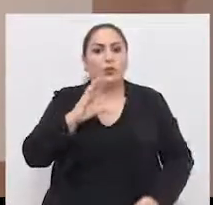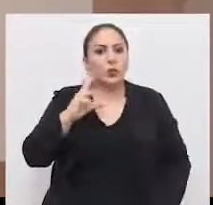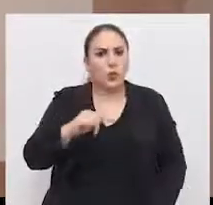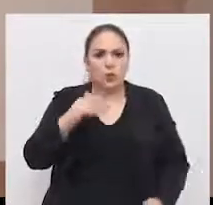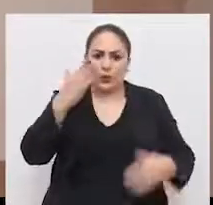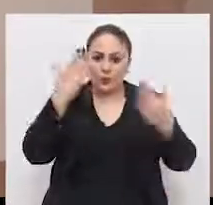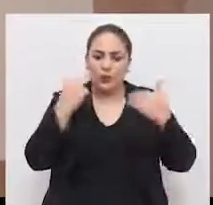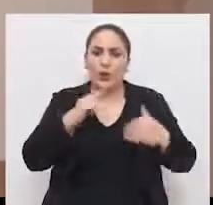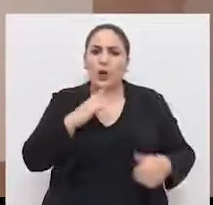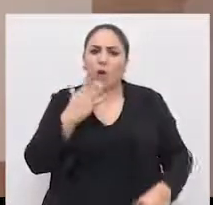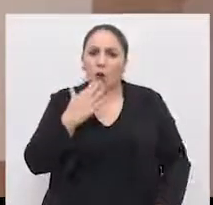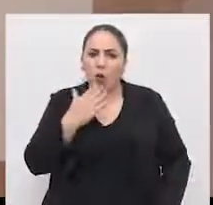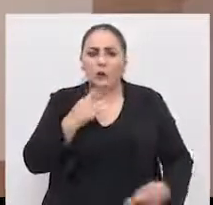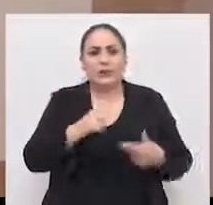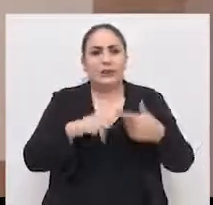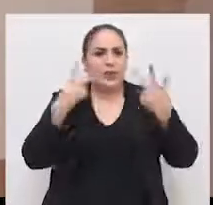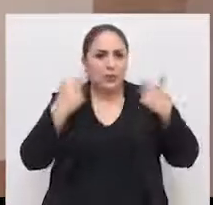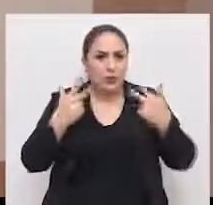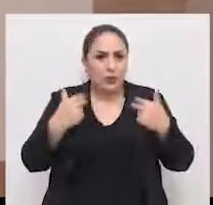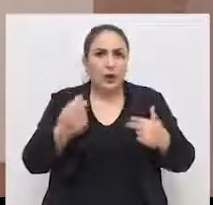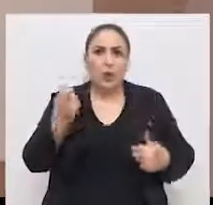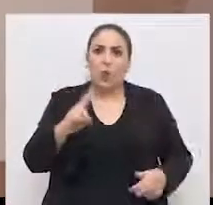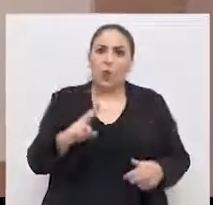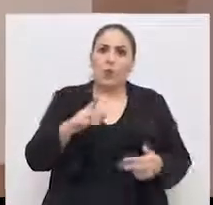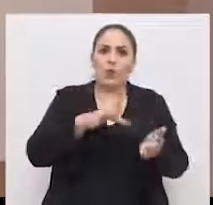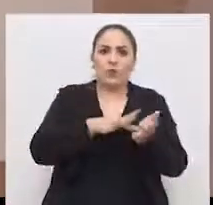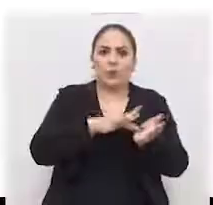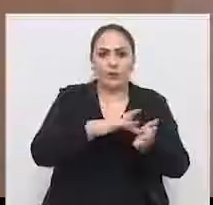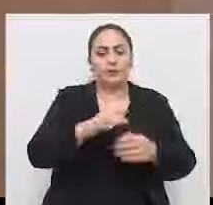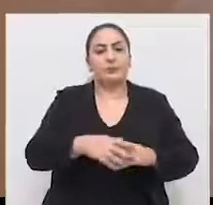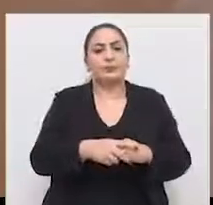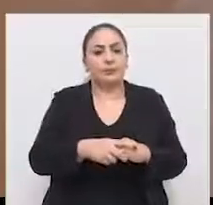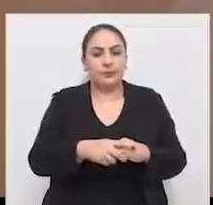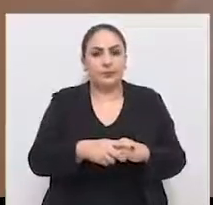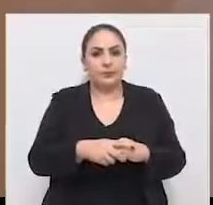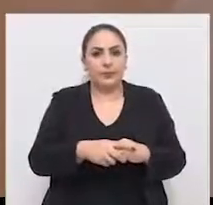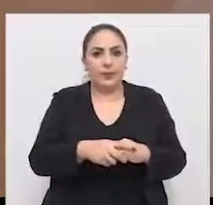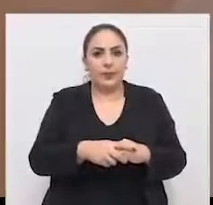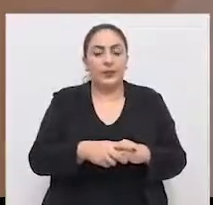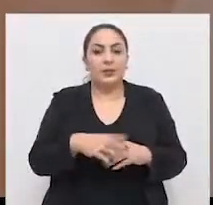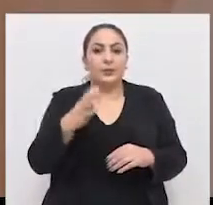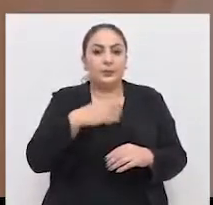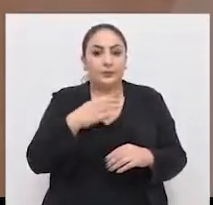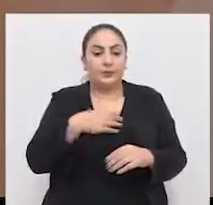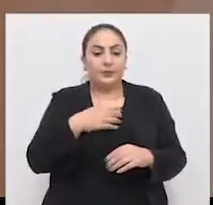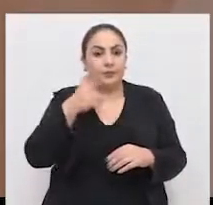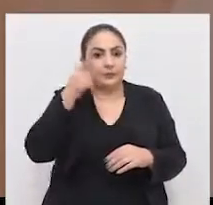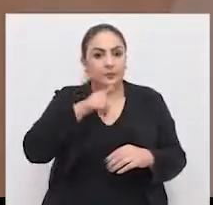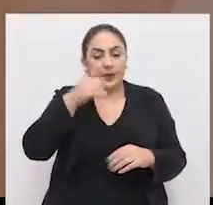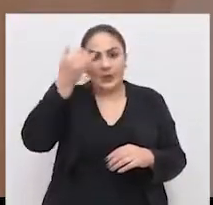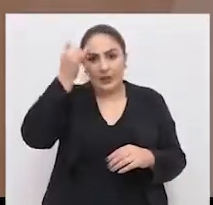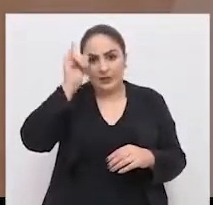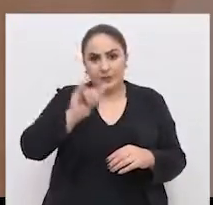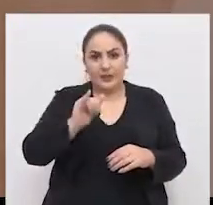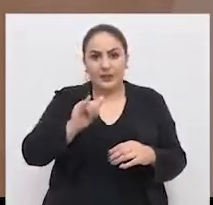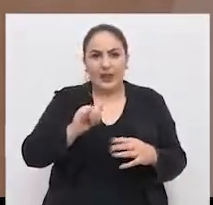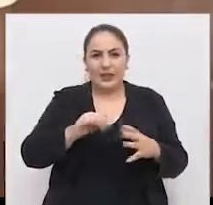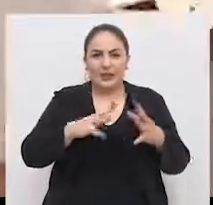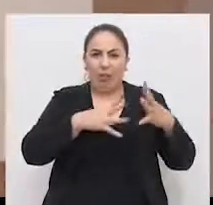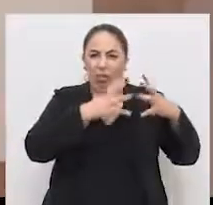cor, seja uma cor natural ou artificial. A forma de desembaraçar o seu